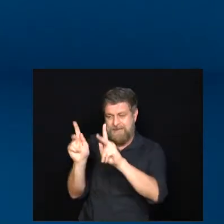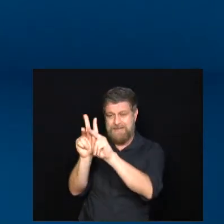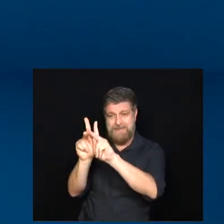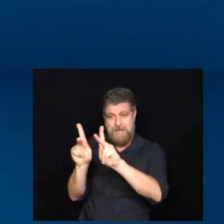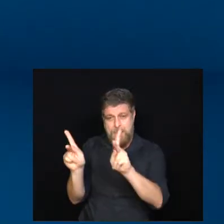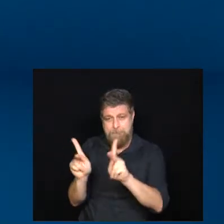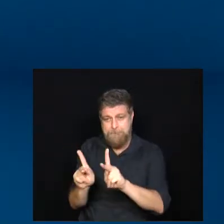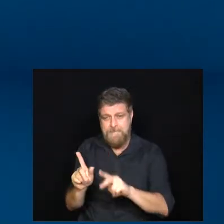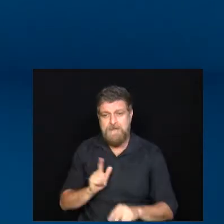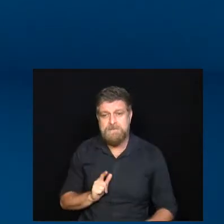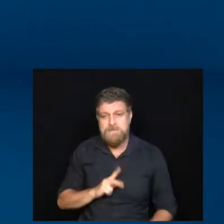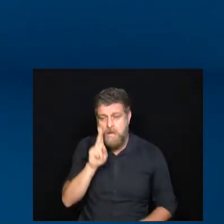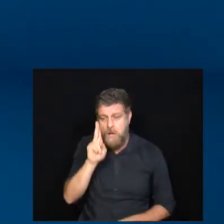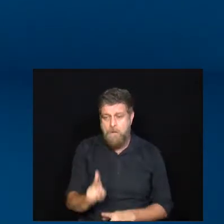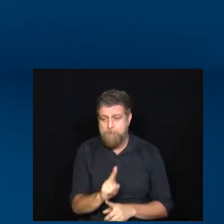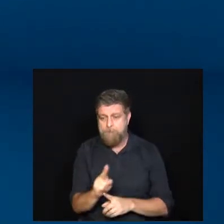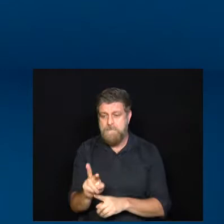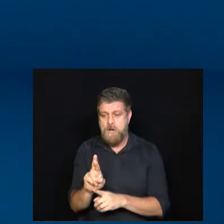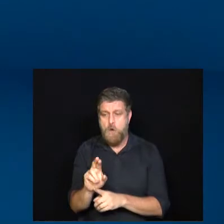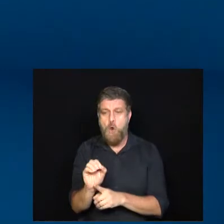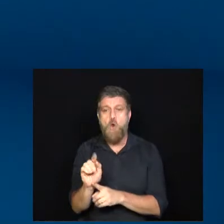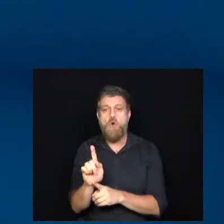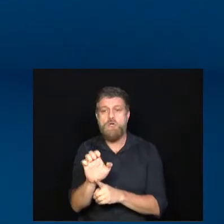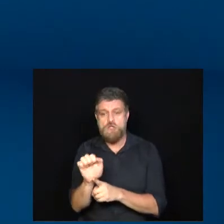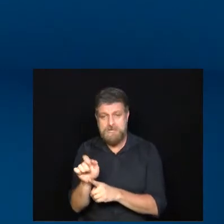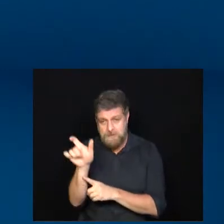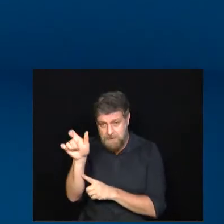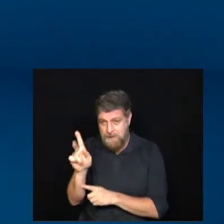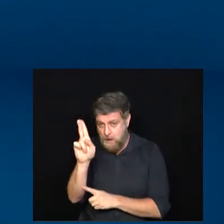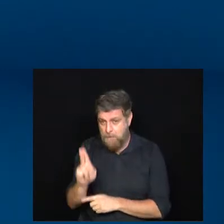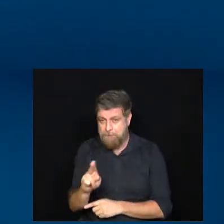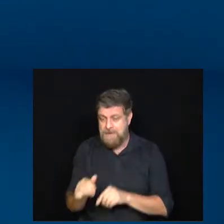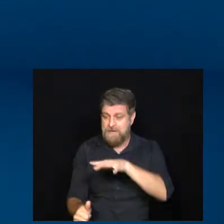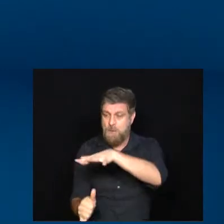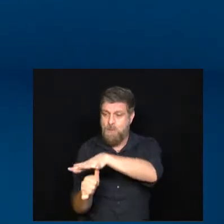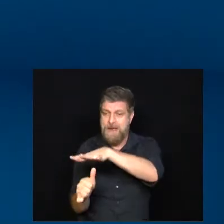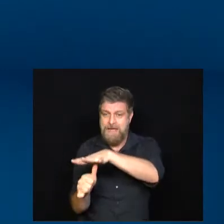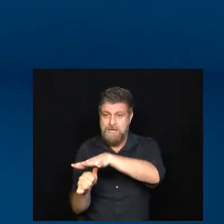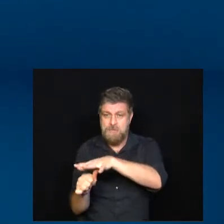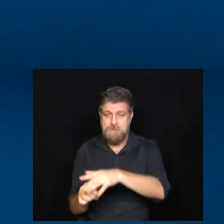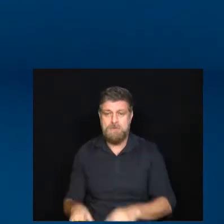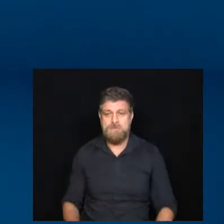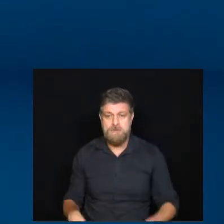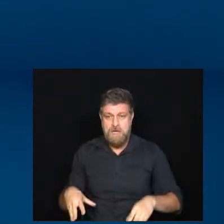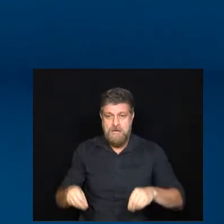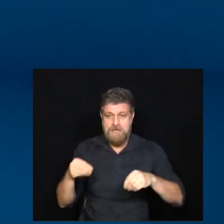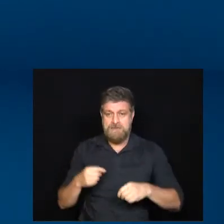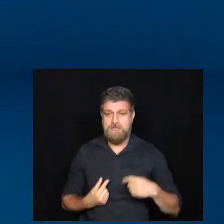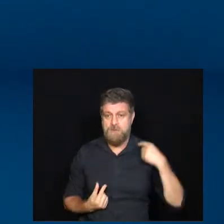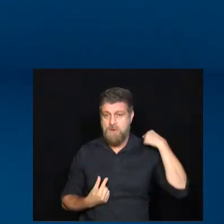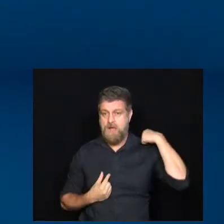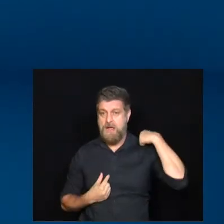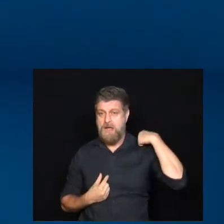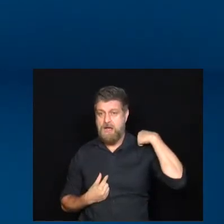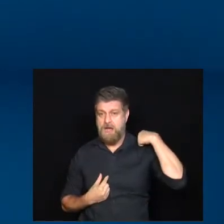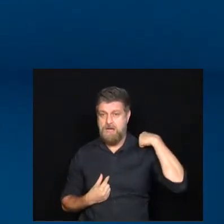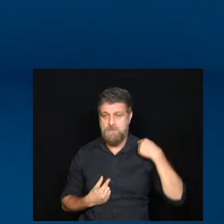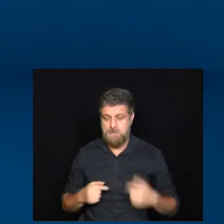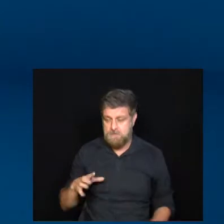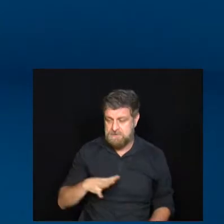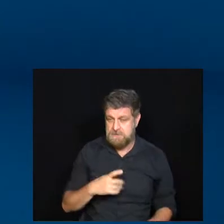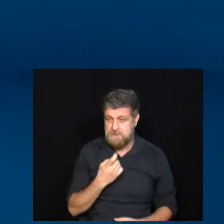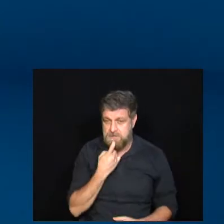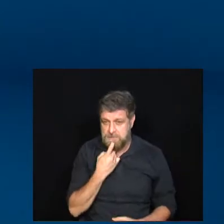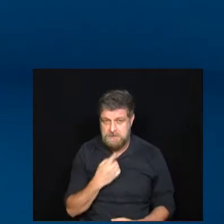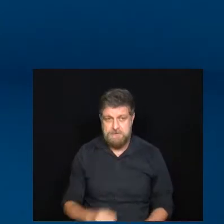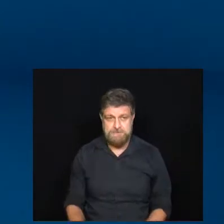Paz ao padre Rogério Cancian. O padre é o reitor da Basílica Nossa Senhora do Carmo, em Campinas. O item 10